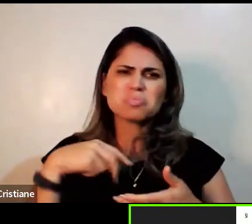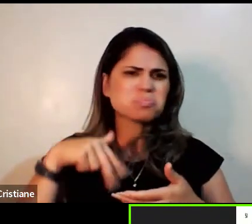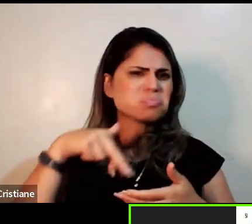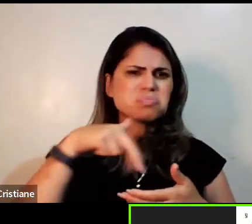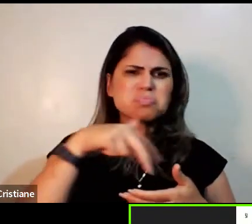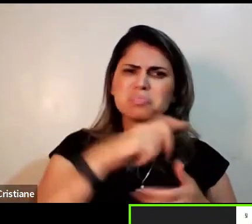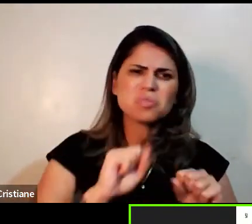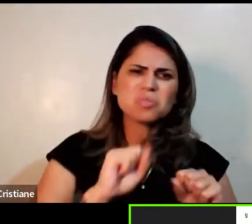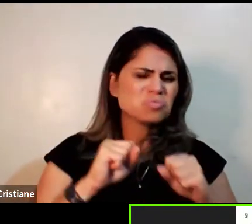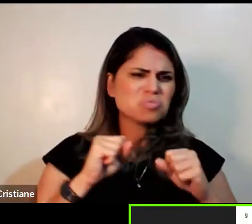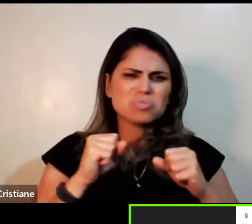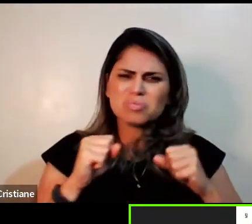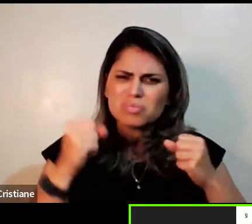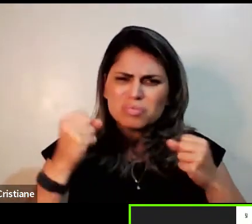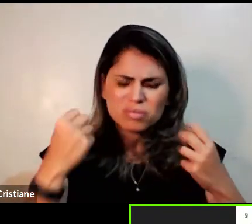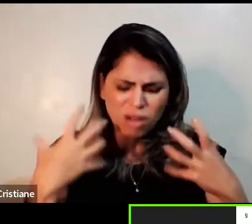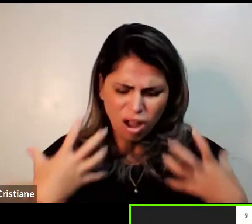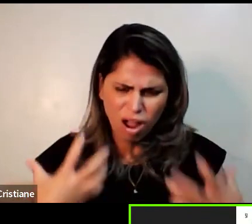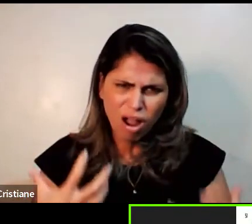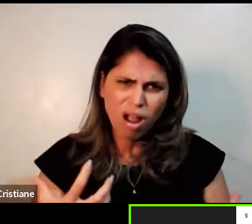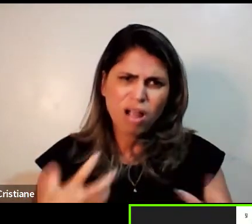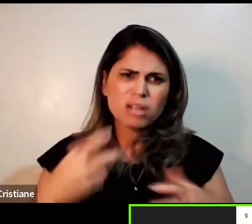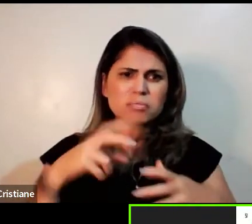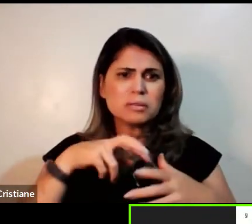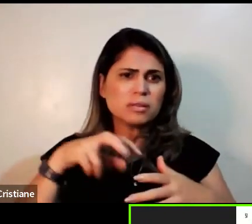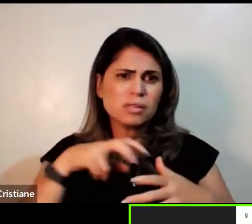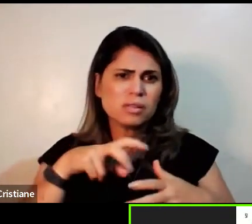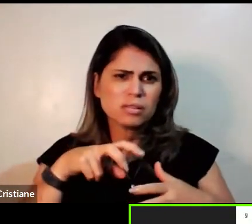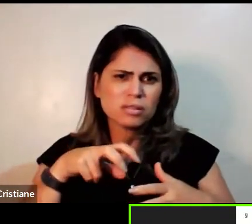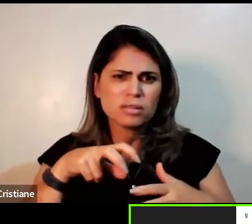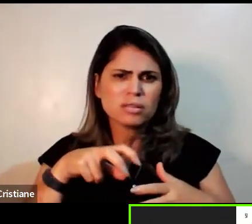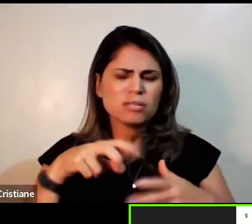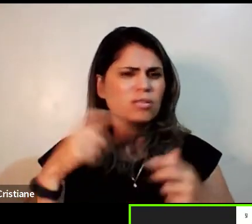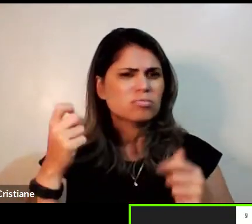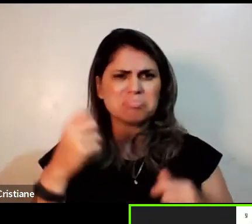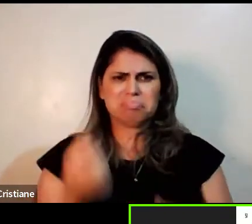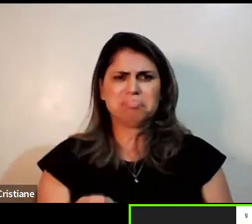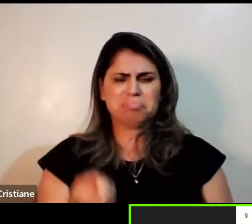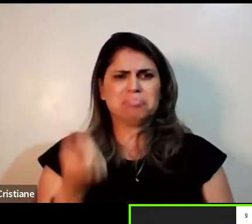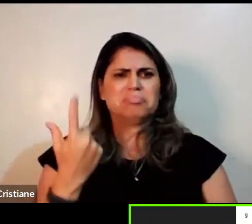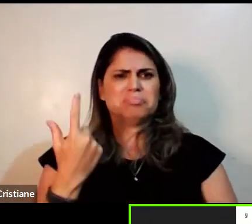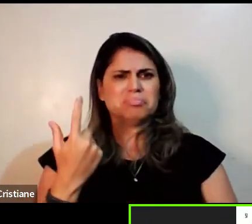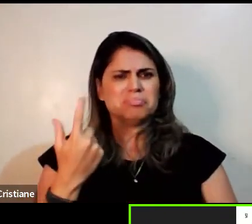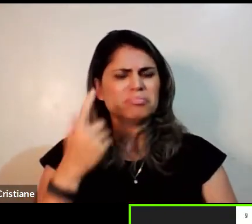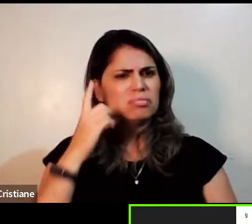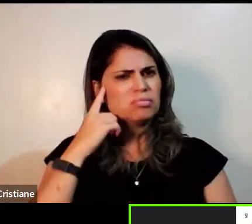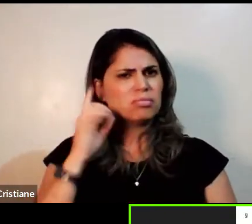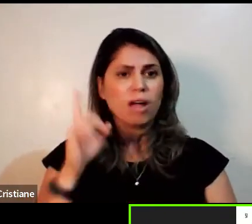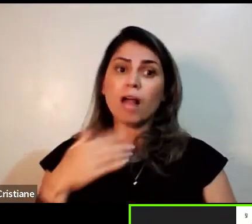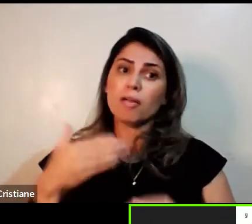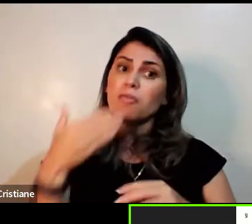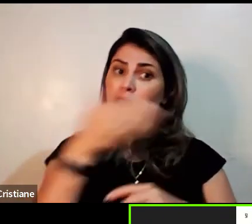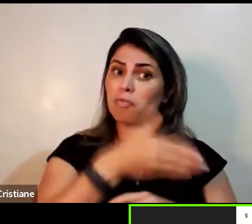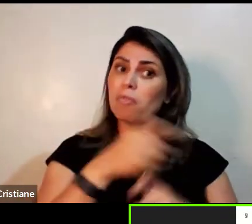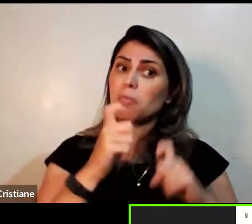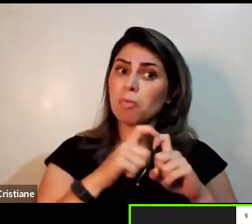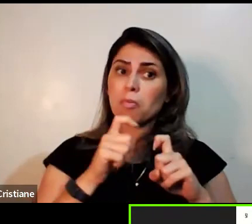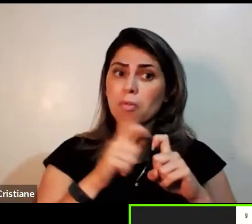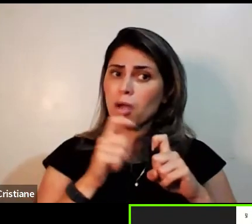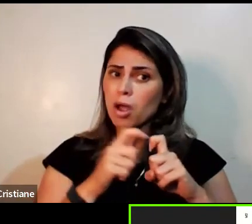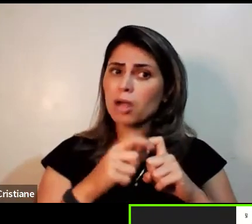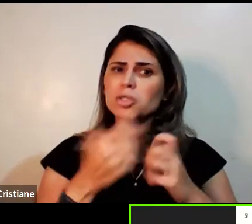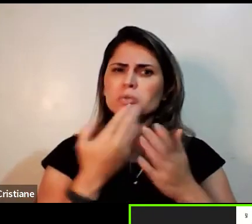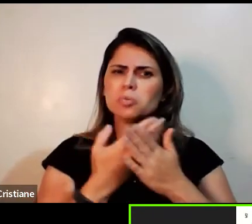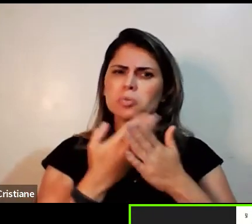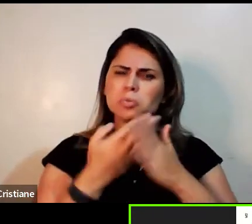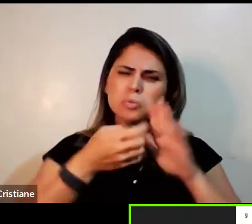para andar. As minhas pernas ficavam trêmulas. Daí eu comecei a procurar por diagnóstico, mas os